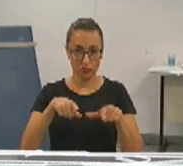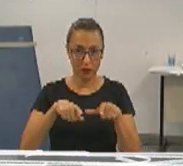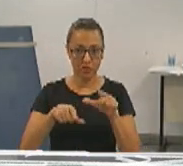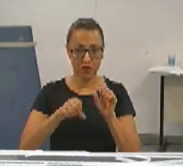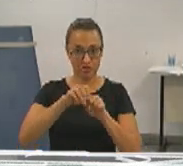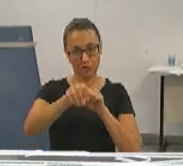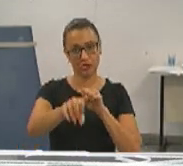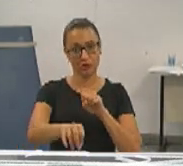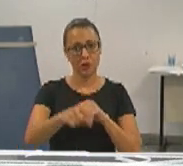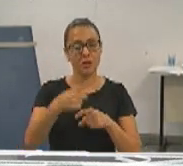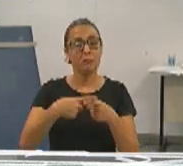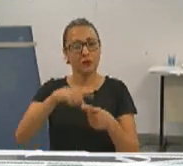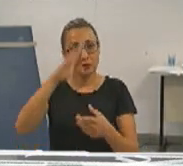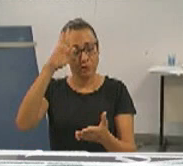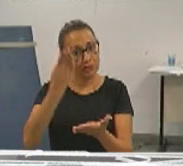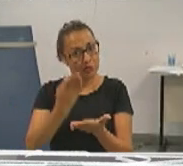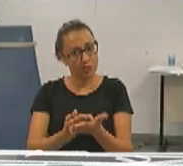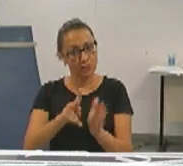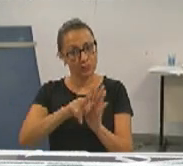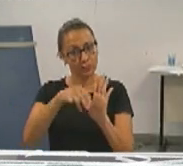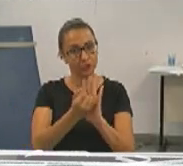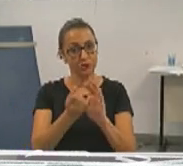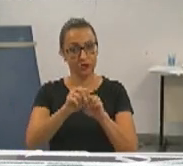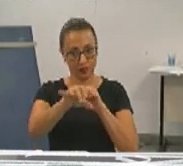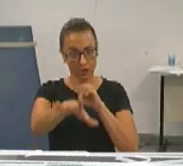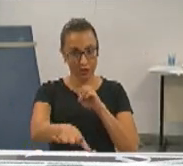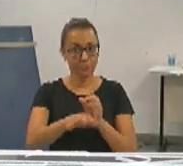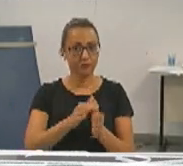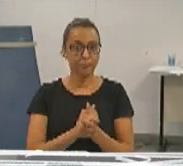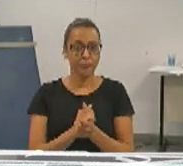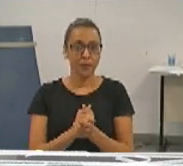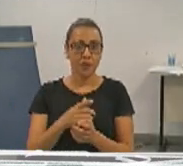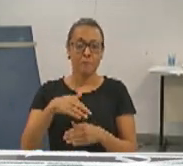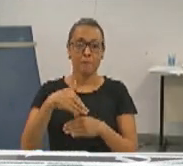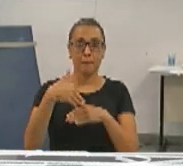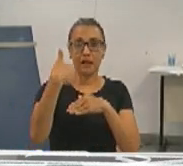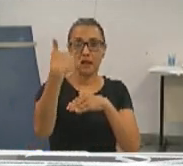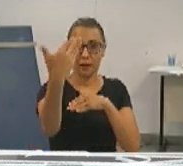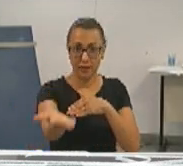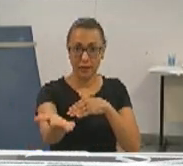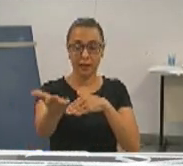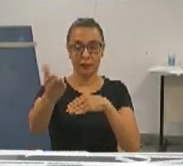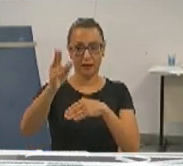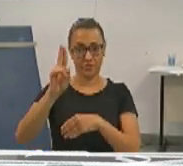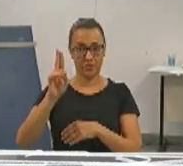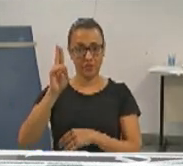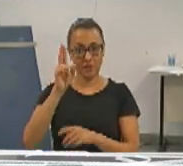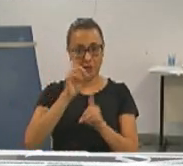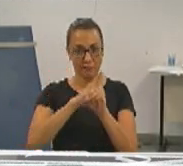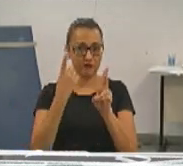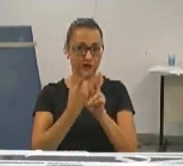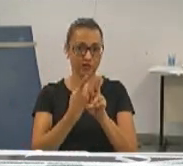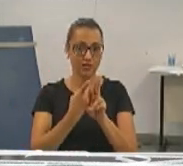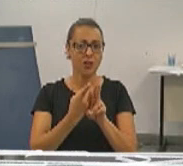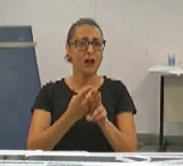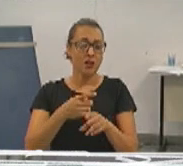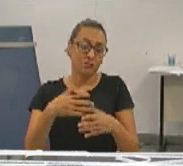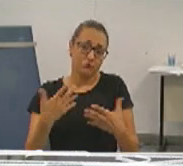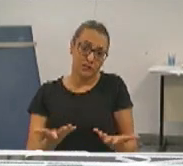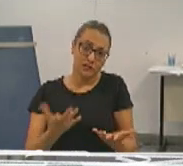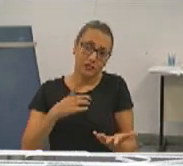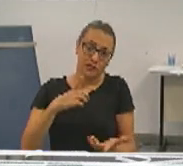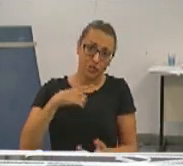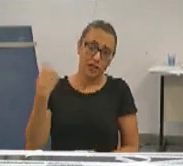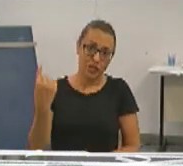nós acreditamos no projeto de extensão para além da nossa universidade, apesar de que o HU é